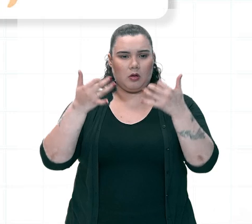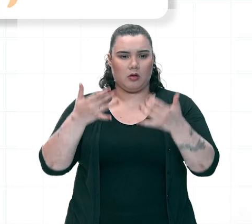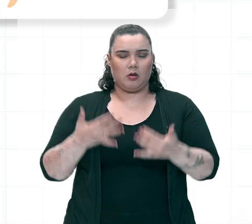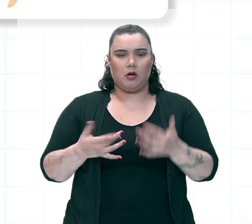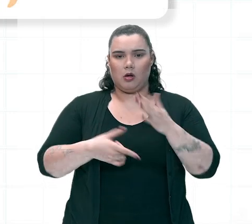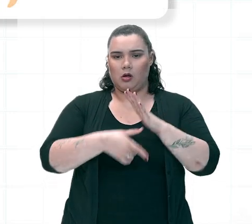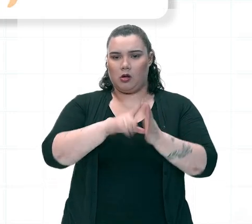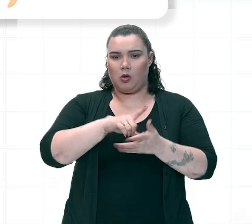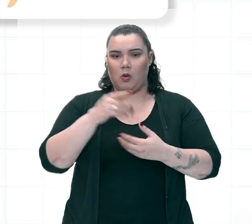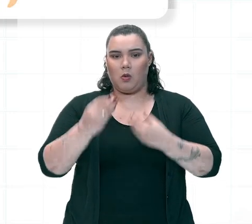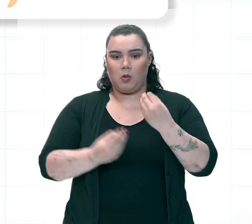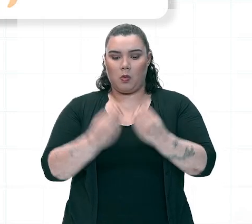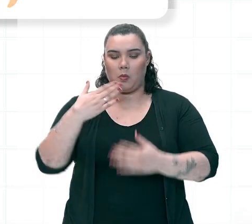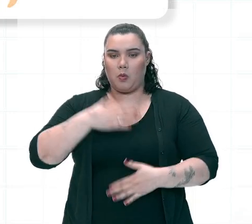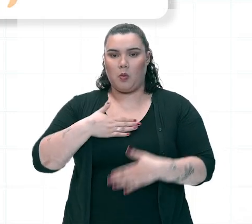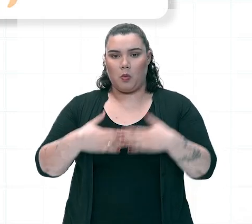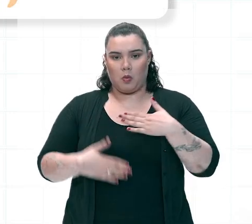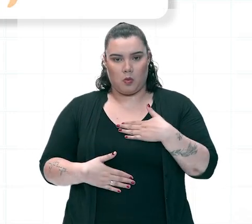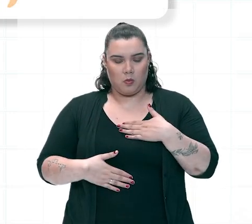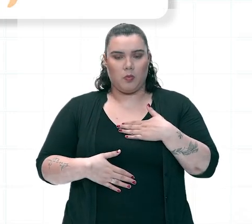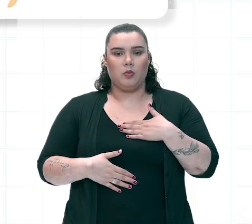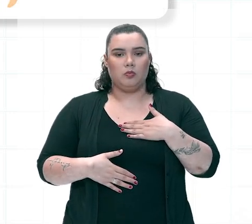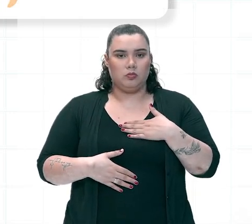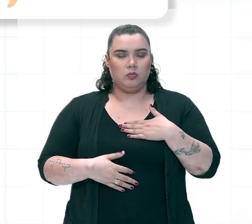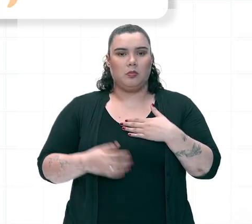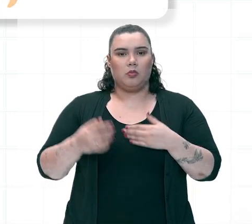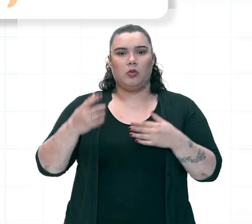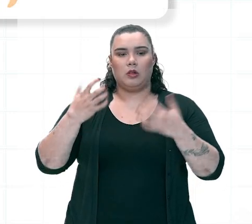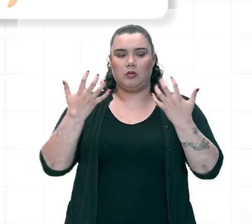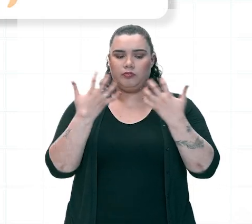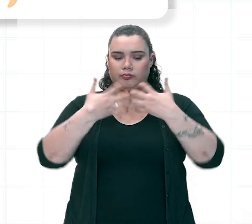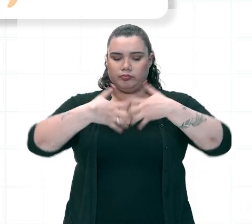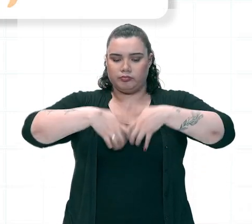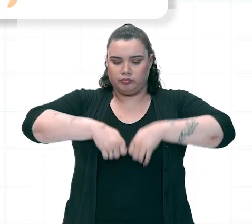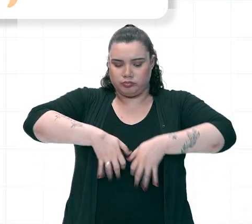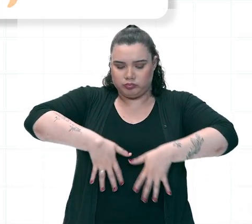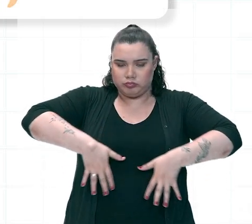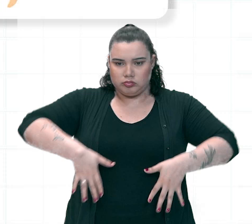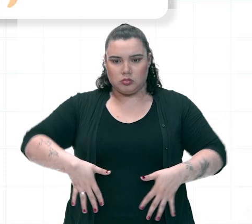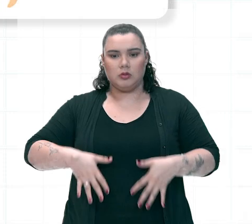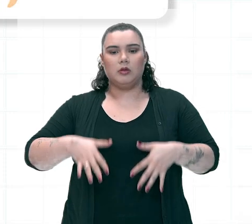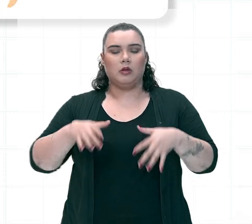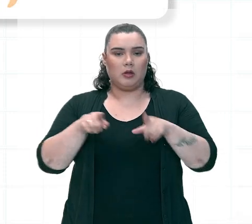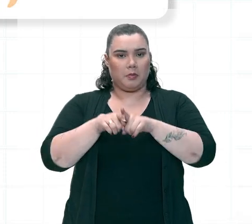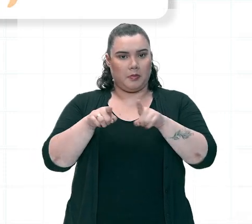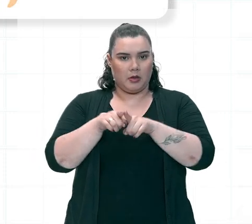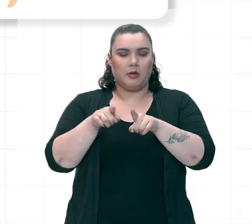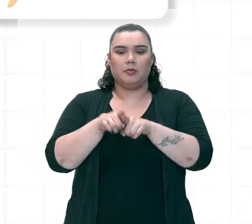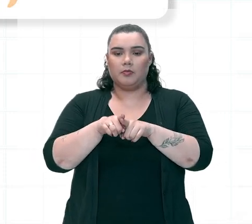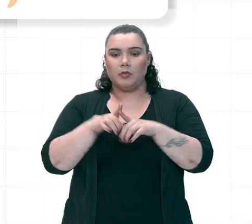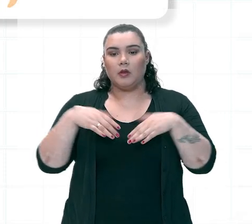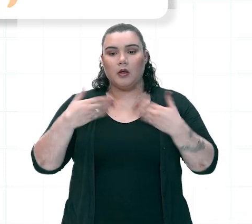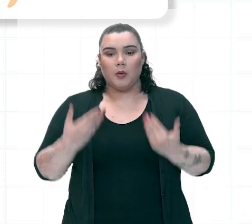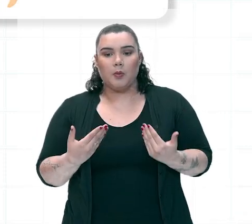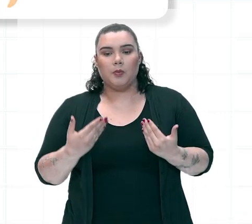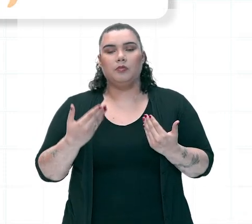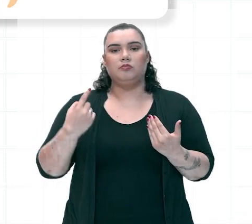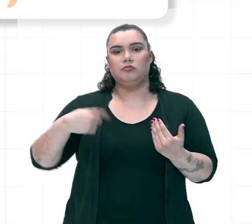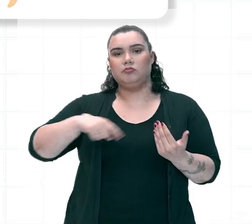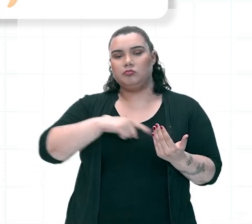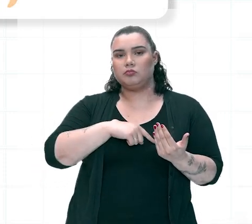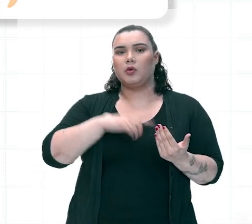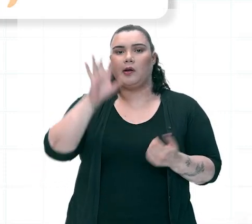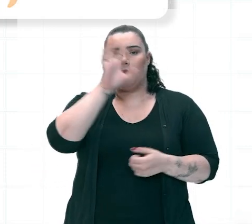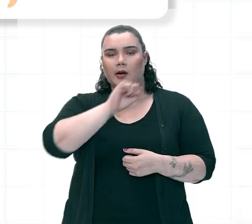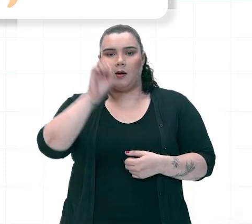essas situações do nosso corpo, né, relacionado ali com o nosso metabolismo, funcionamento ali dessas funções, né, a gente viu